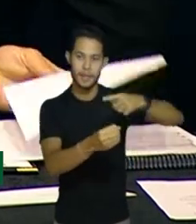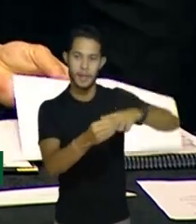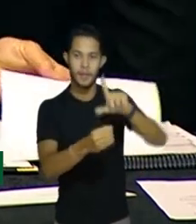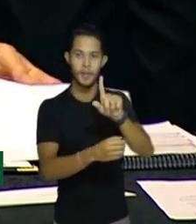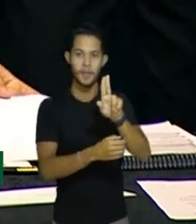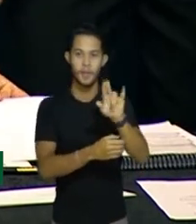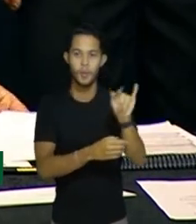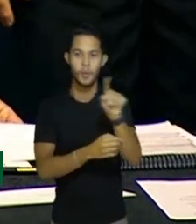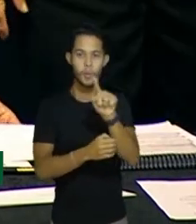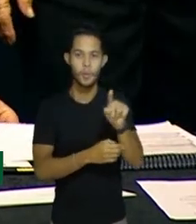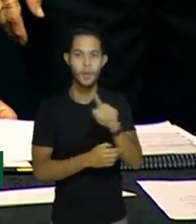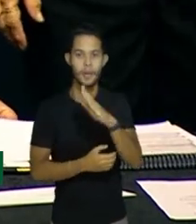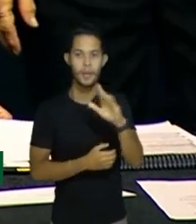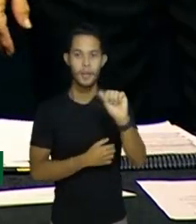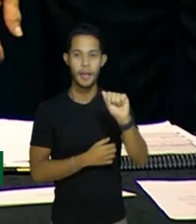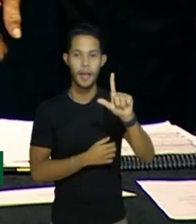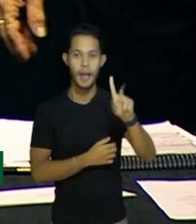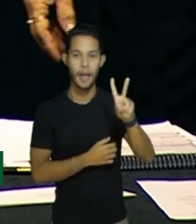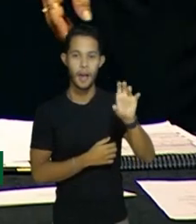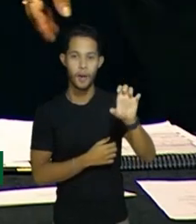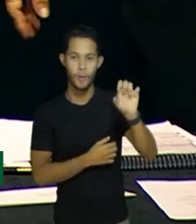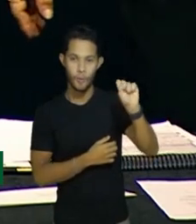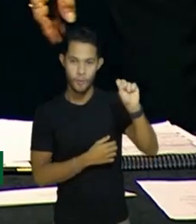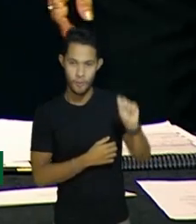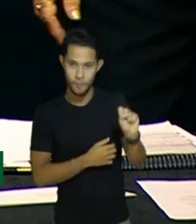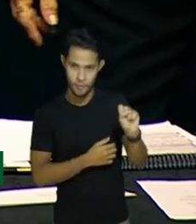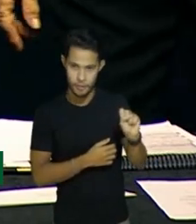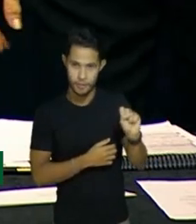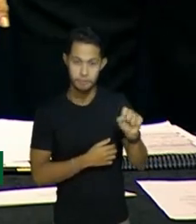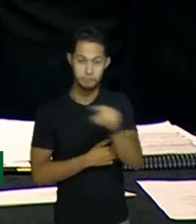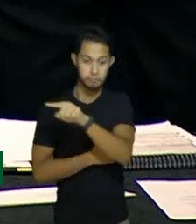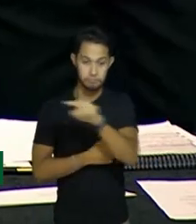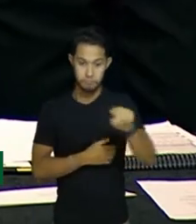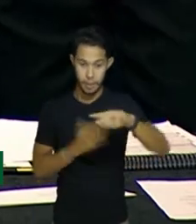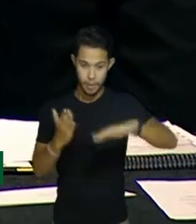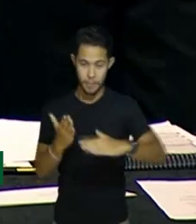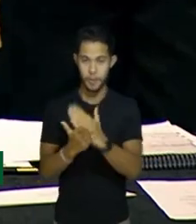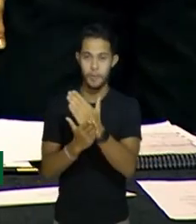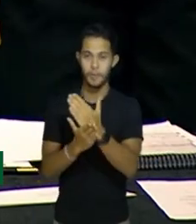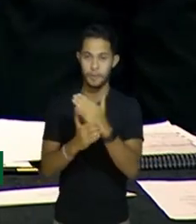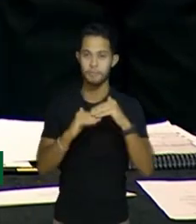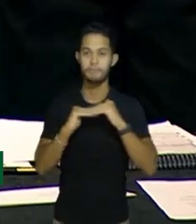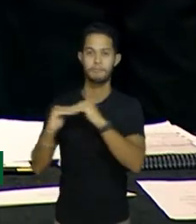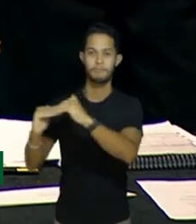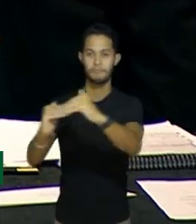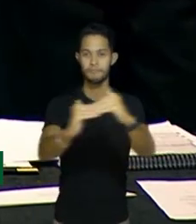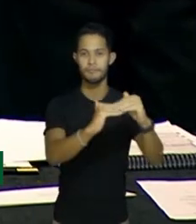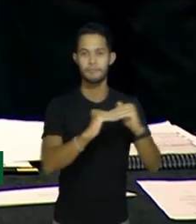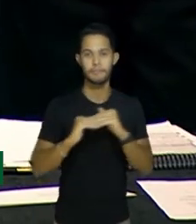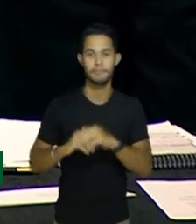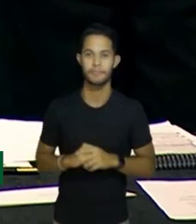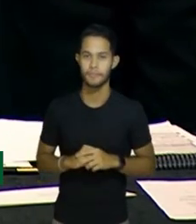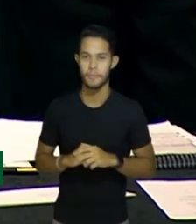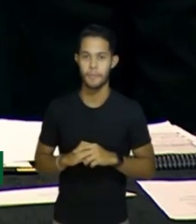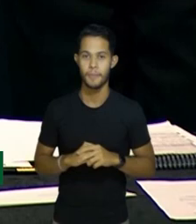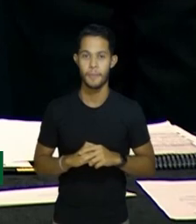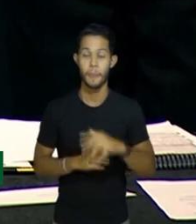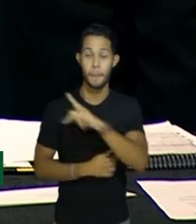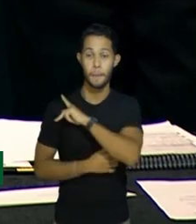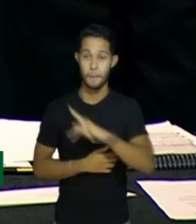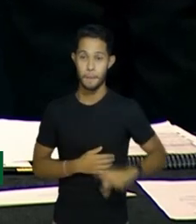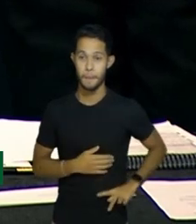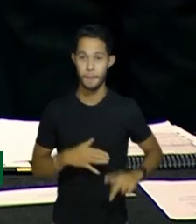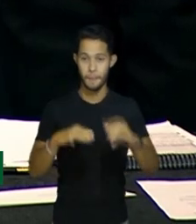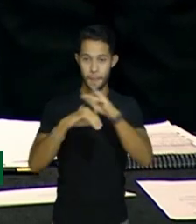havendo quem queira discutir, em votação. Deputados que aprovam, permaneçam como se encontra. Aprovado por unanimidade, esta presidência comunica e encaminhará